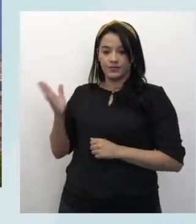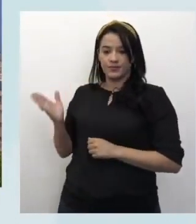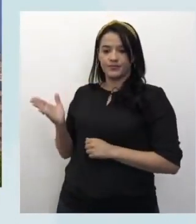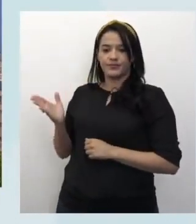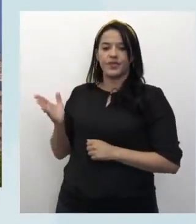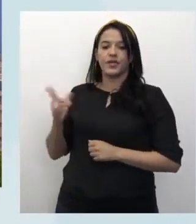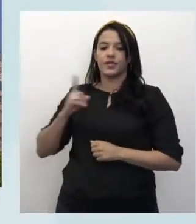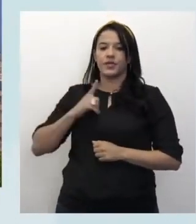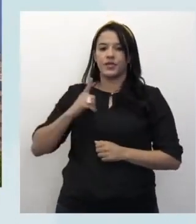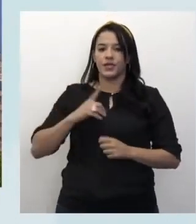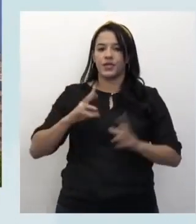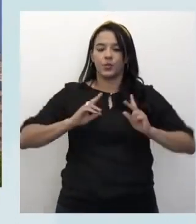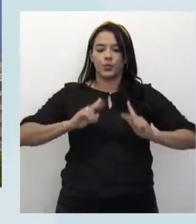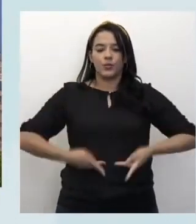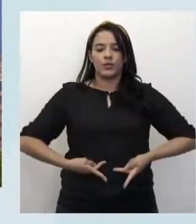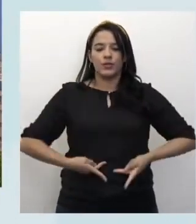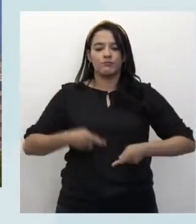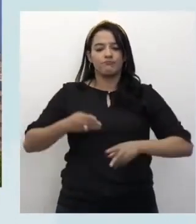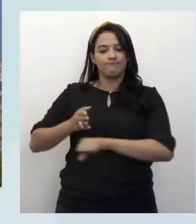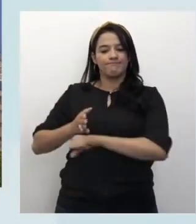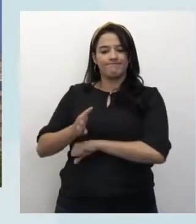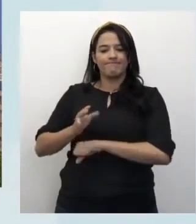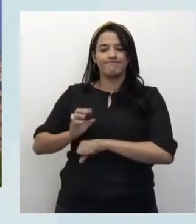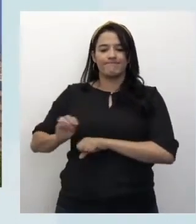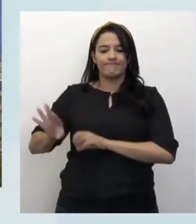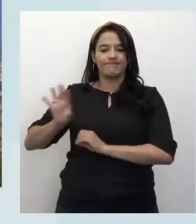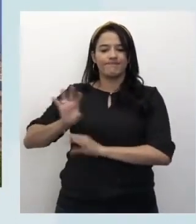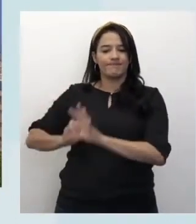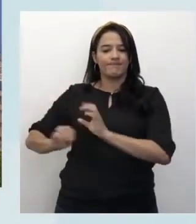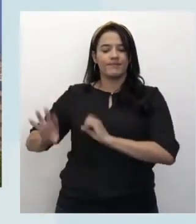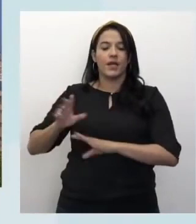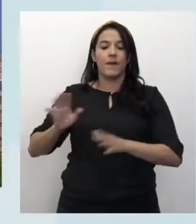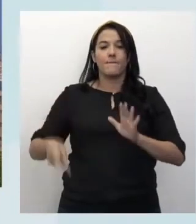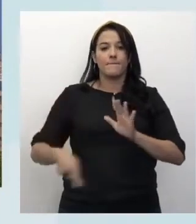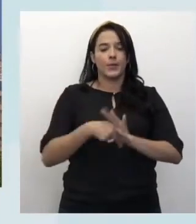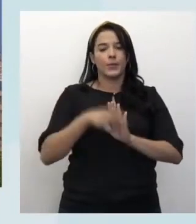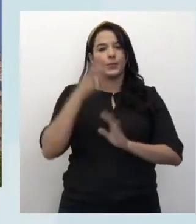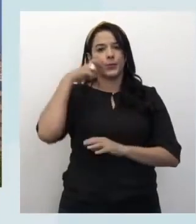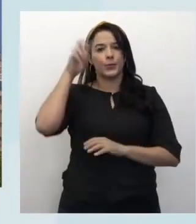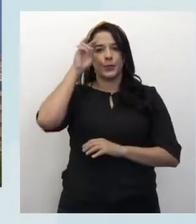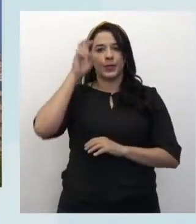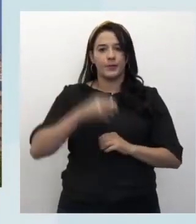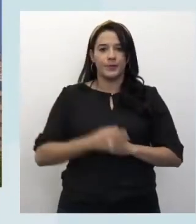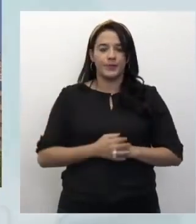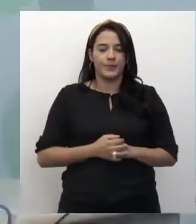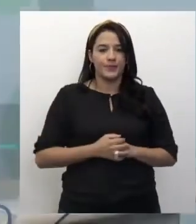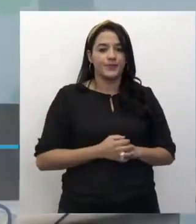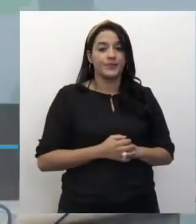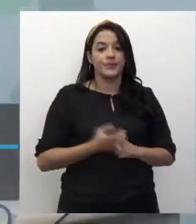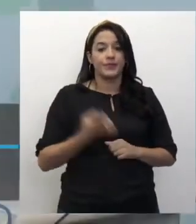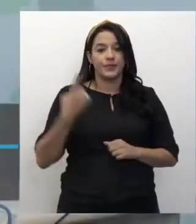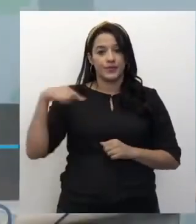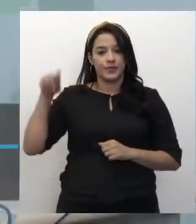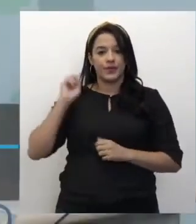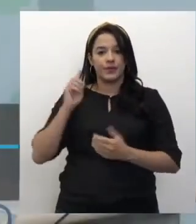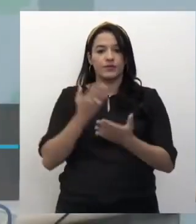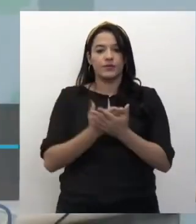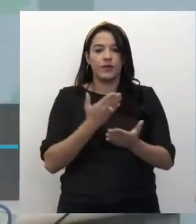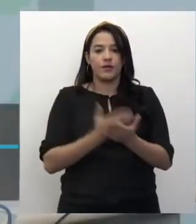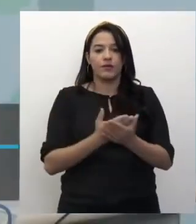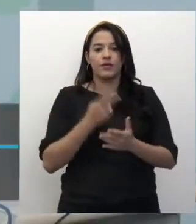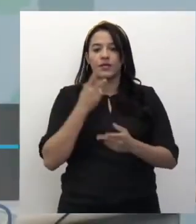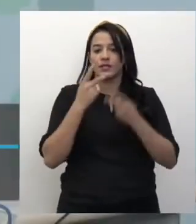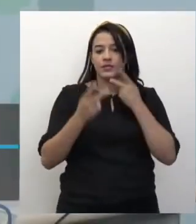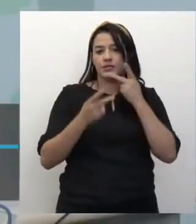numa paisagem mais urbana, mais cultural, né, professora? Exato, né? Na outra aula a gente até comentou, né? A gente pode